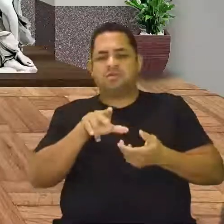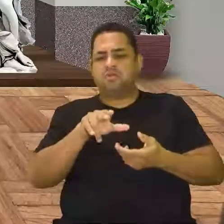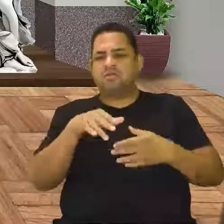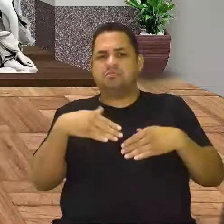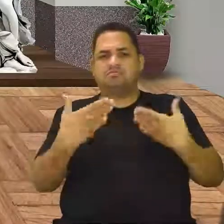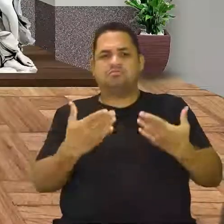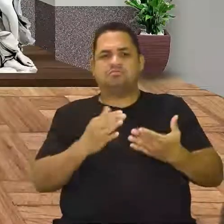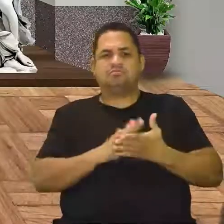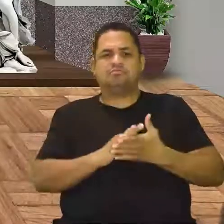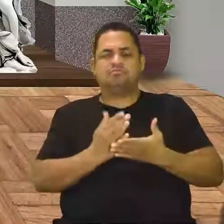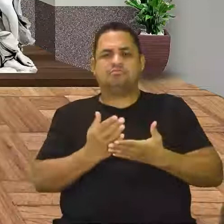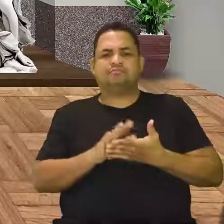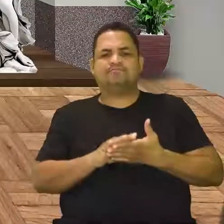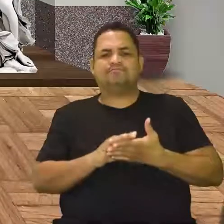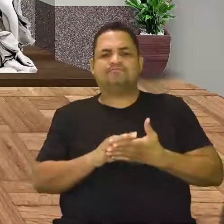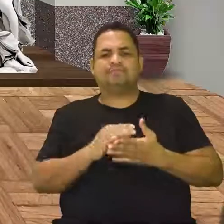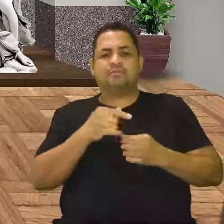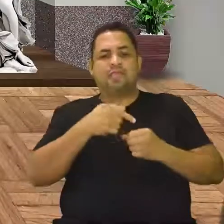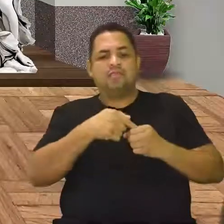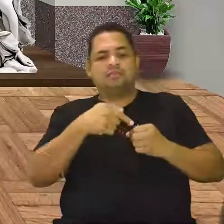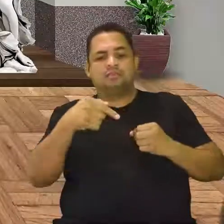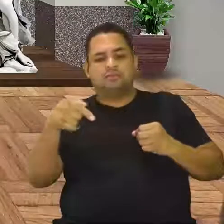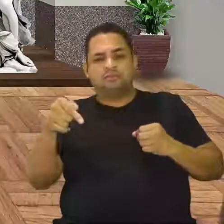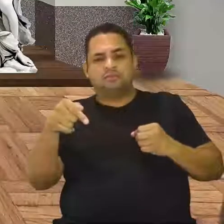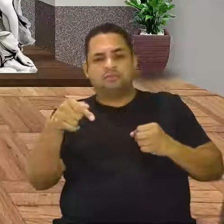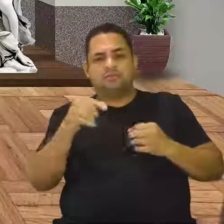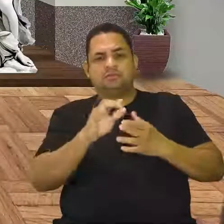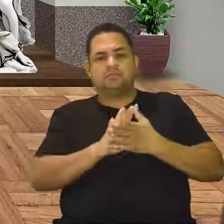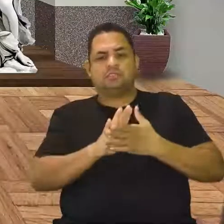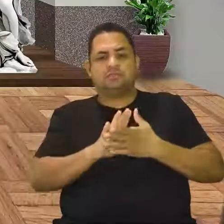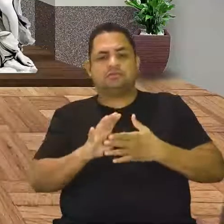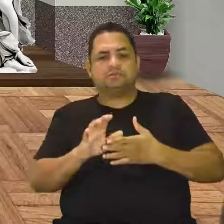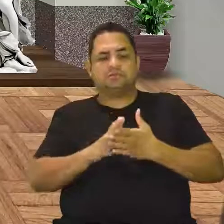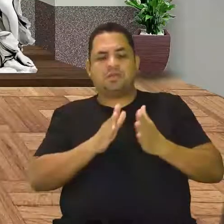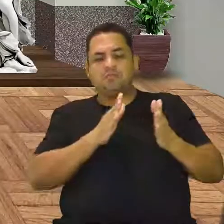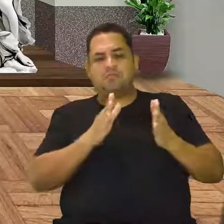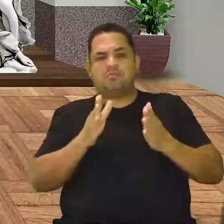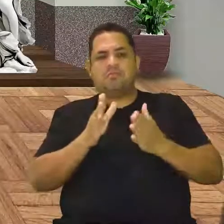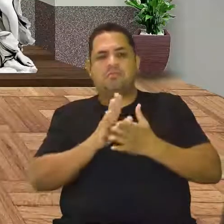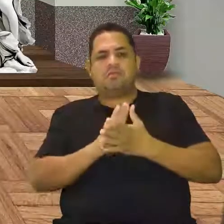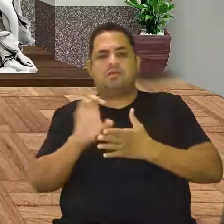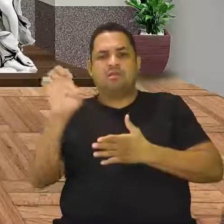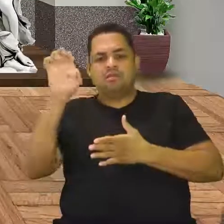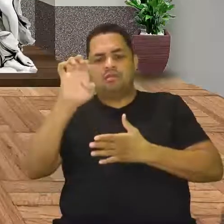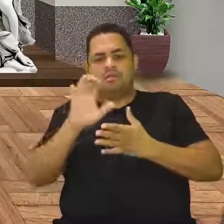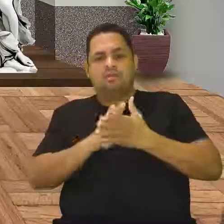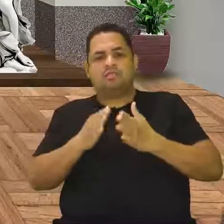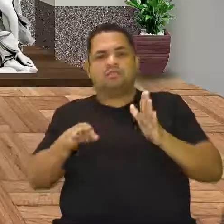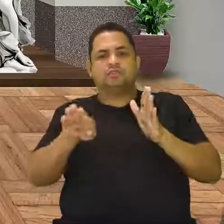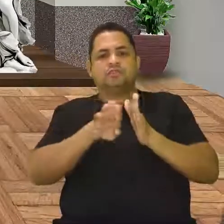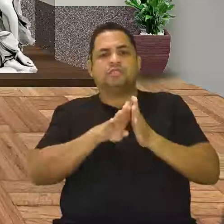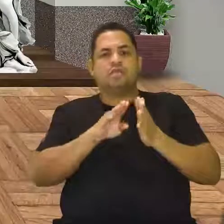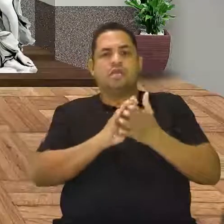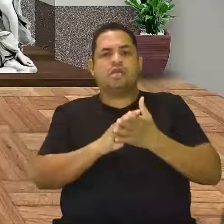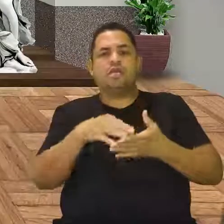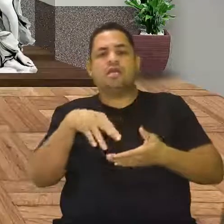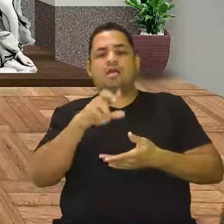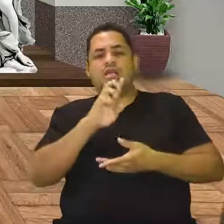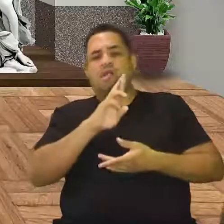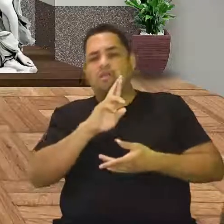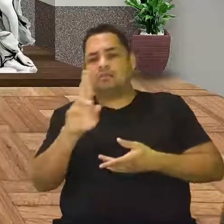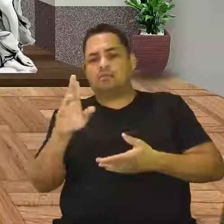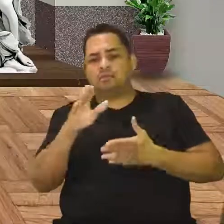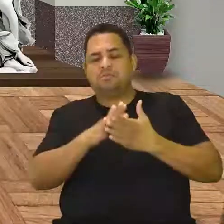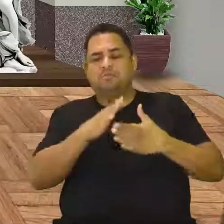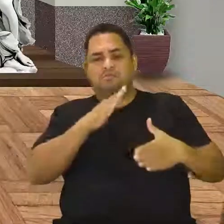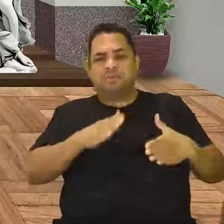e eles vão sair e um período da Europa para pagar o território Russo e aí chega